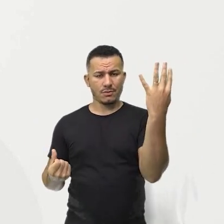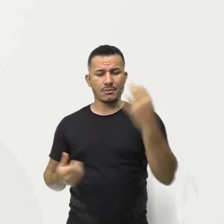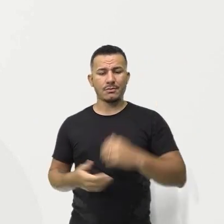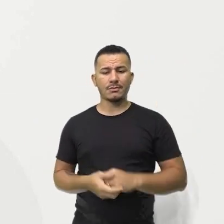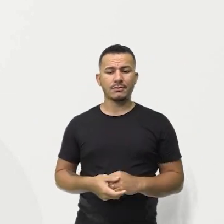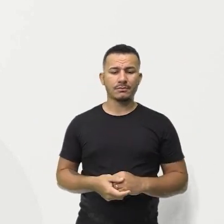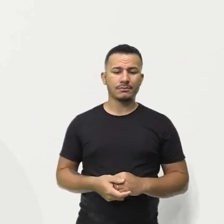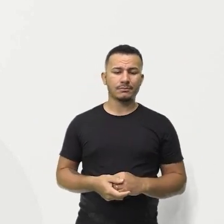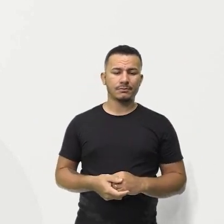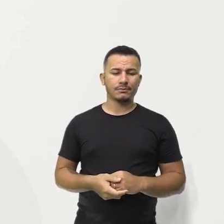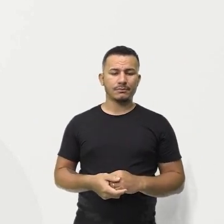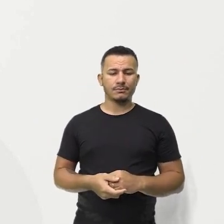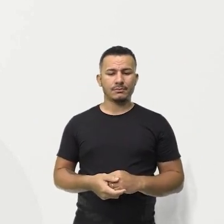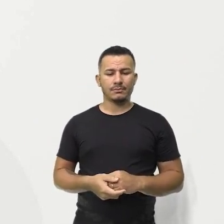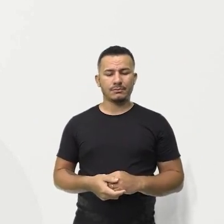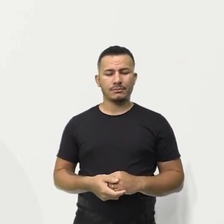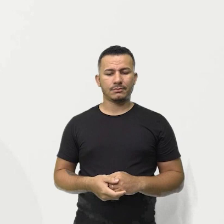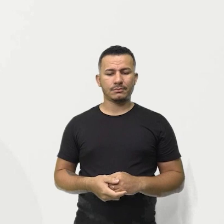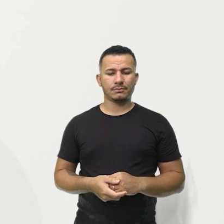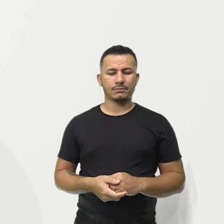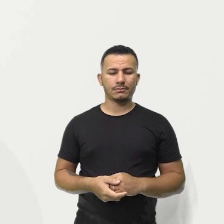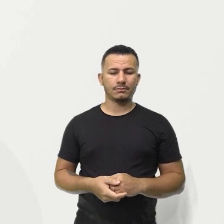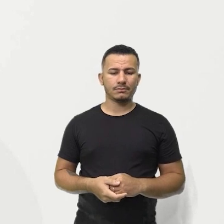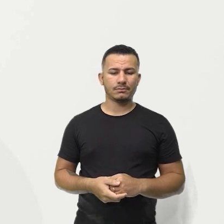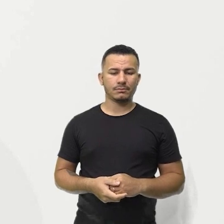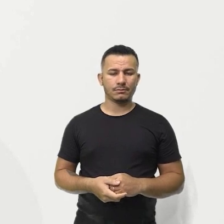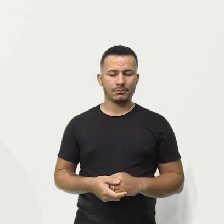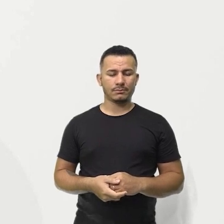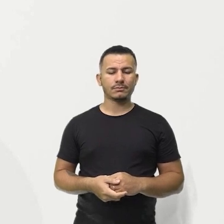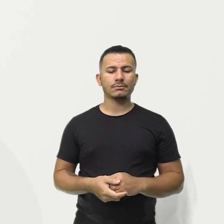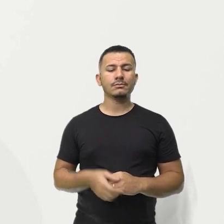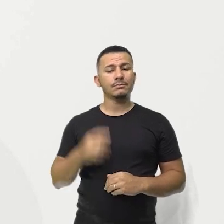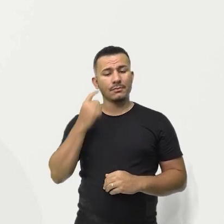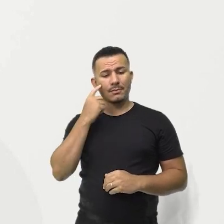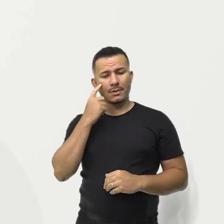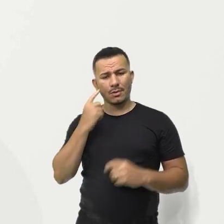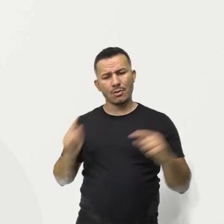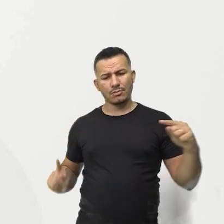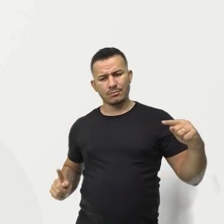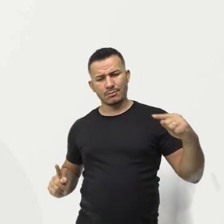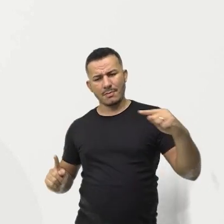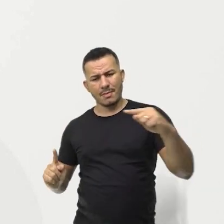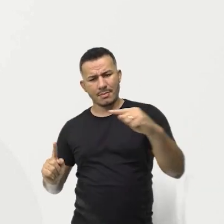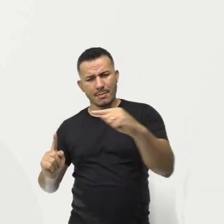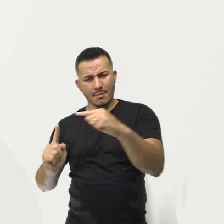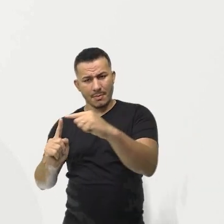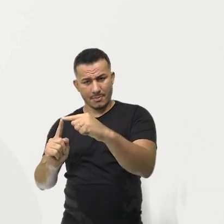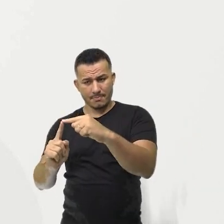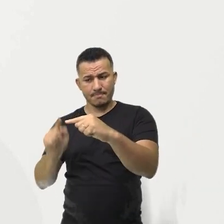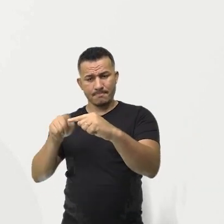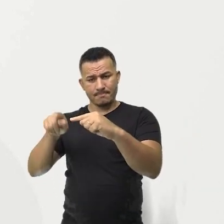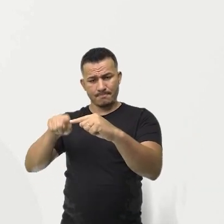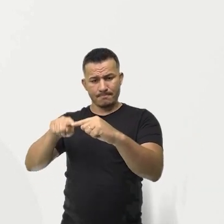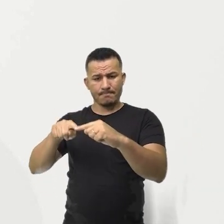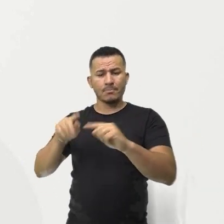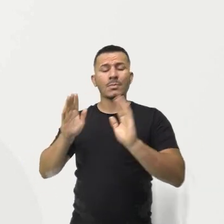nós teremos o ponto 6 e 4. 6 para x, 4 para y. 6 para x, 4 para y.